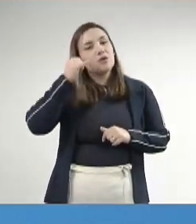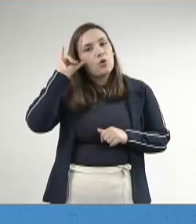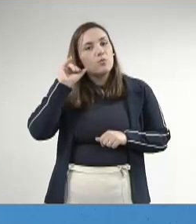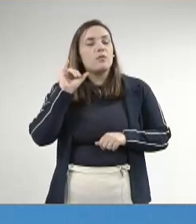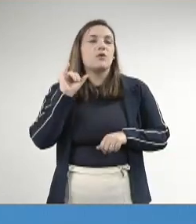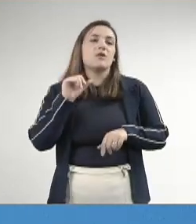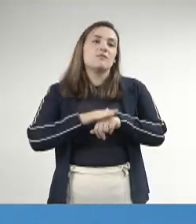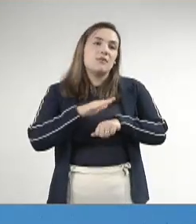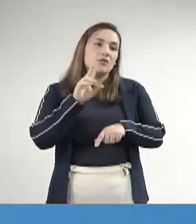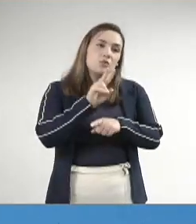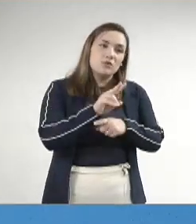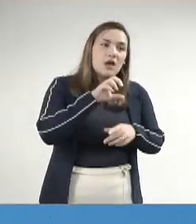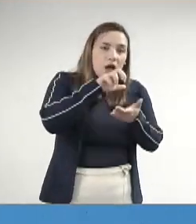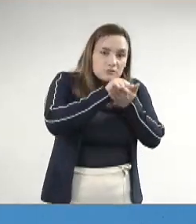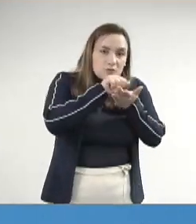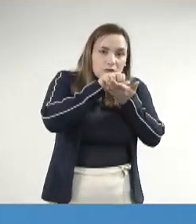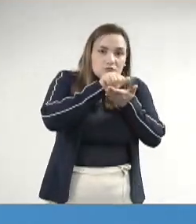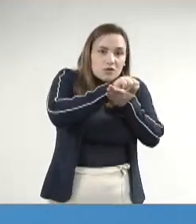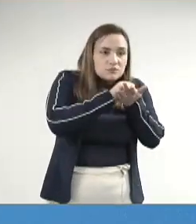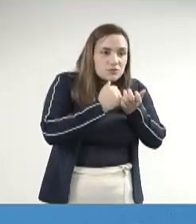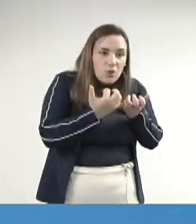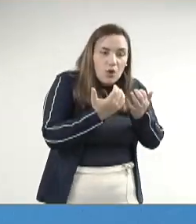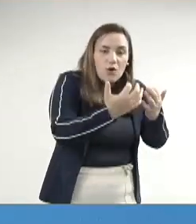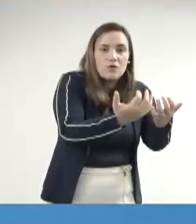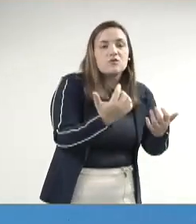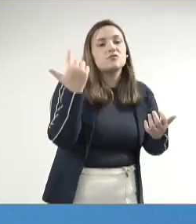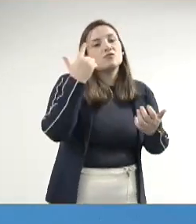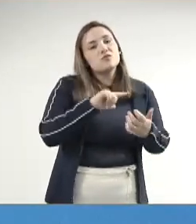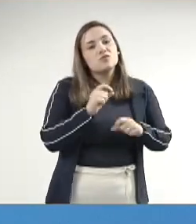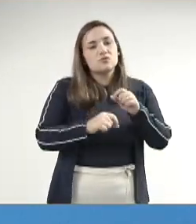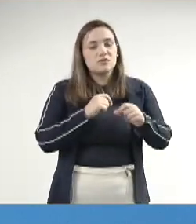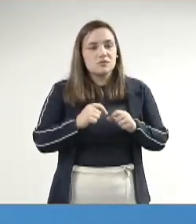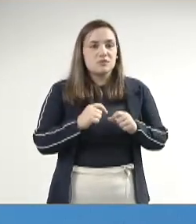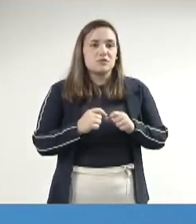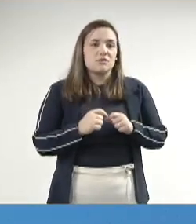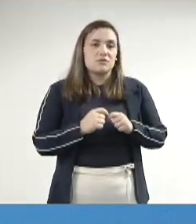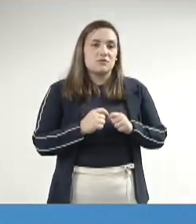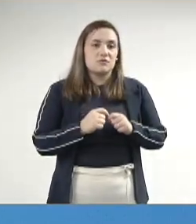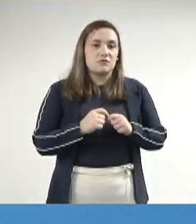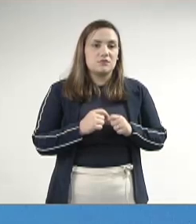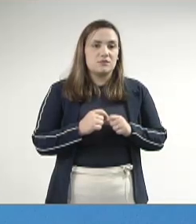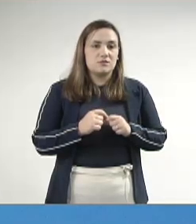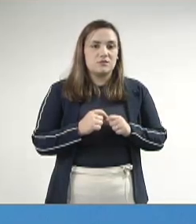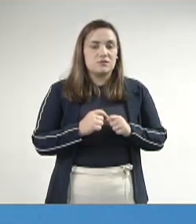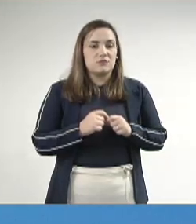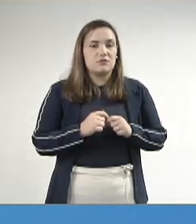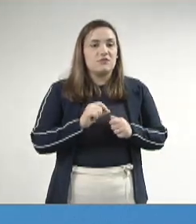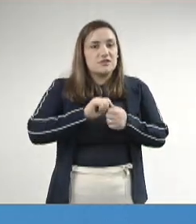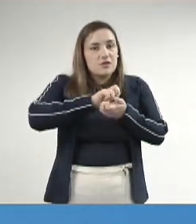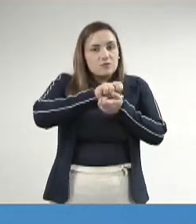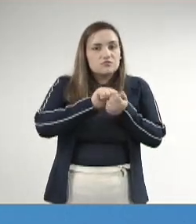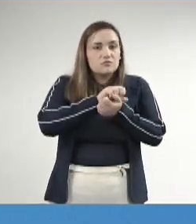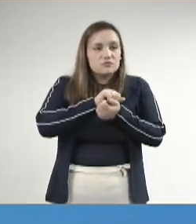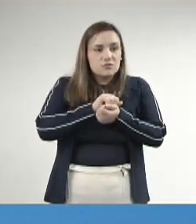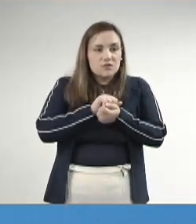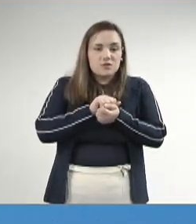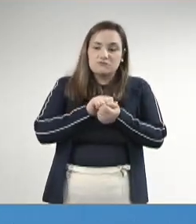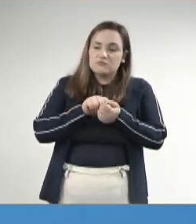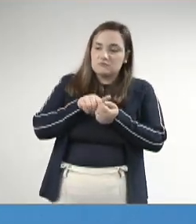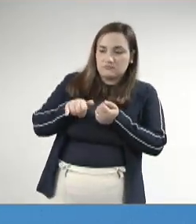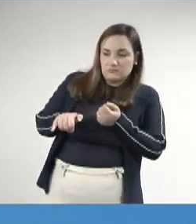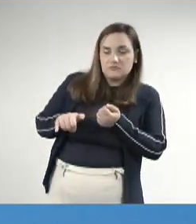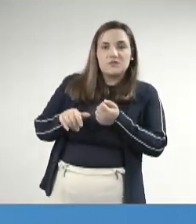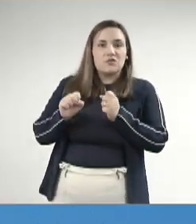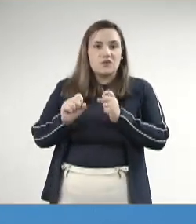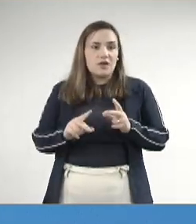aumenta a produtividade, vai fazendo as macegas no capim, senhor presidente, e isso contribui